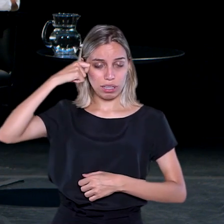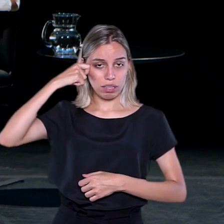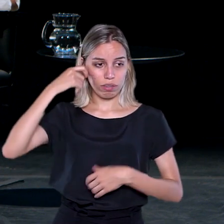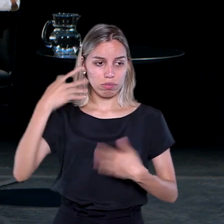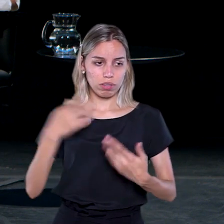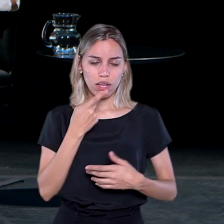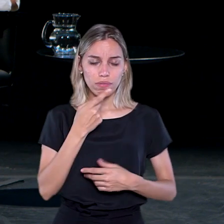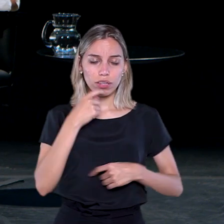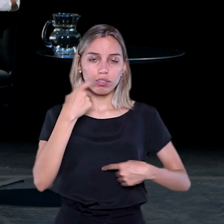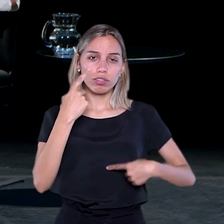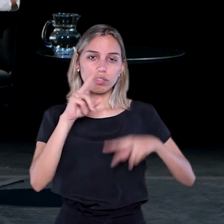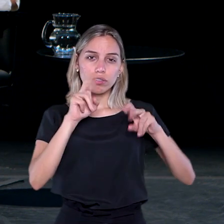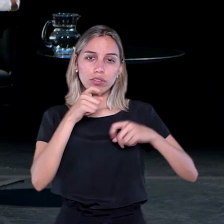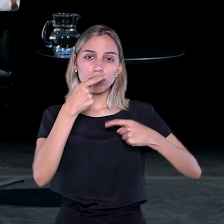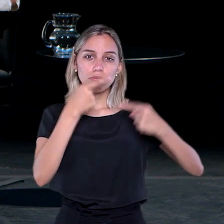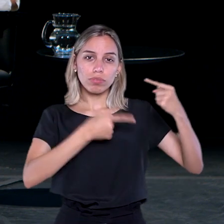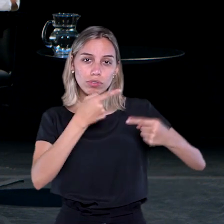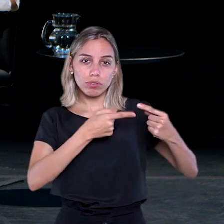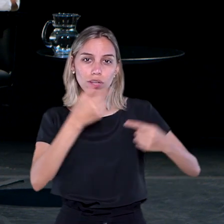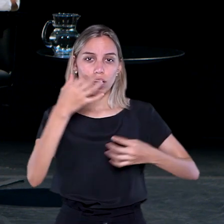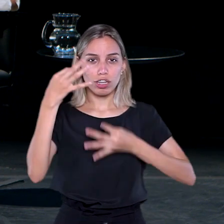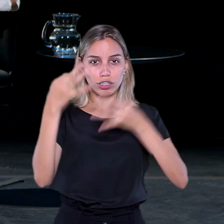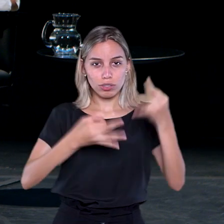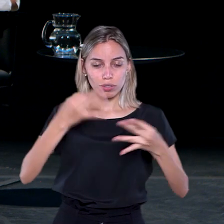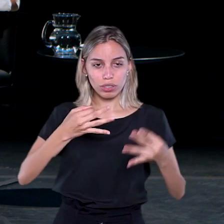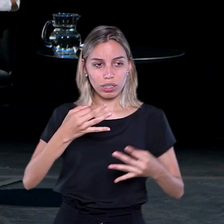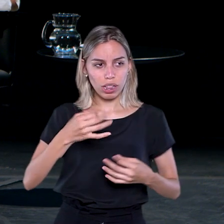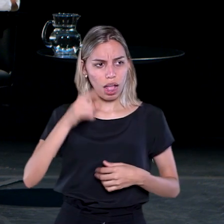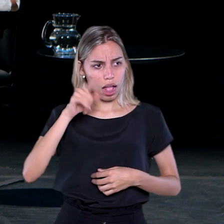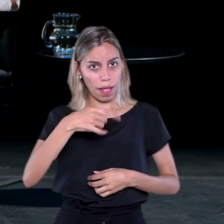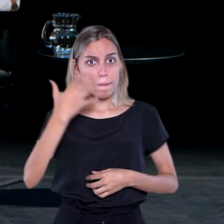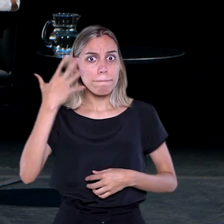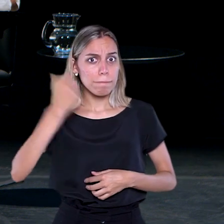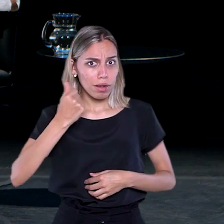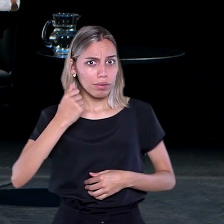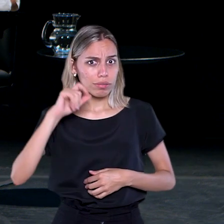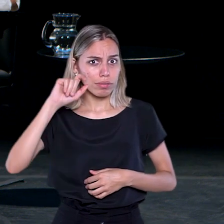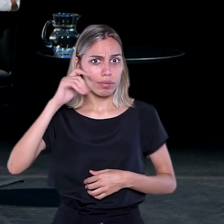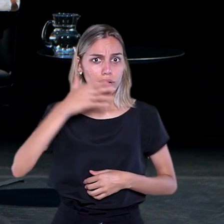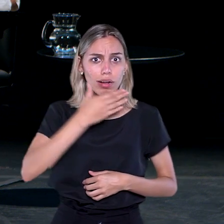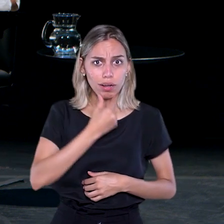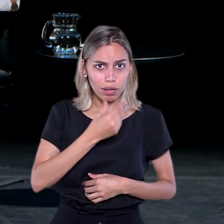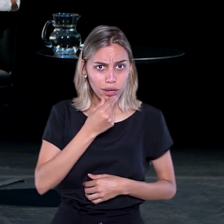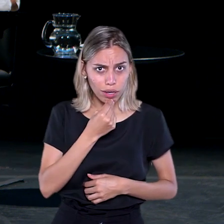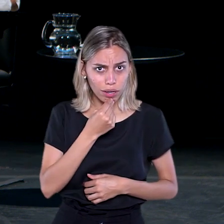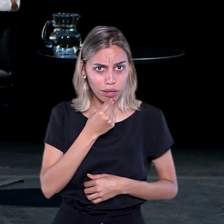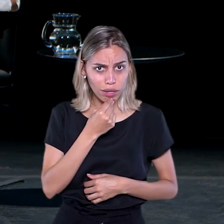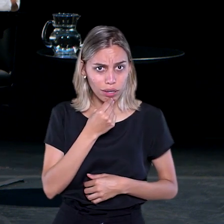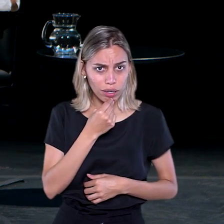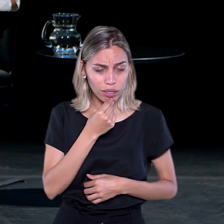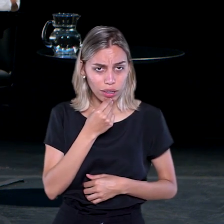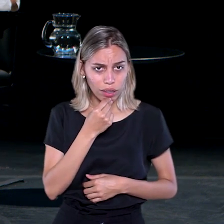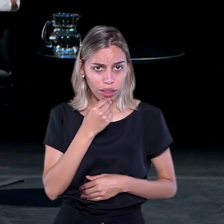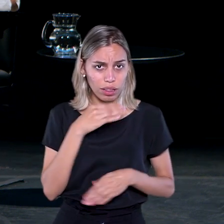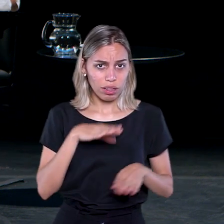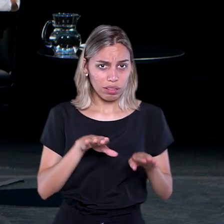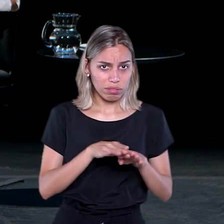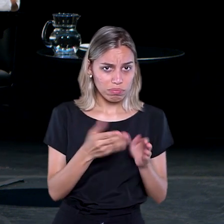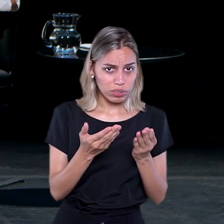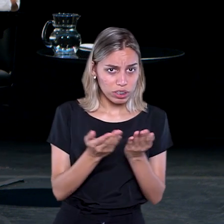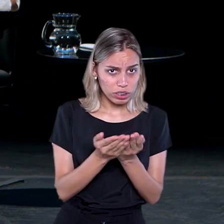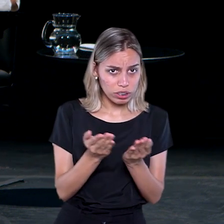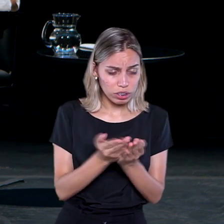propriedade. Se não é ignorância, é desespero para manter o privilégio da branquitude. A brincadeira do